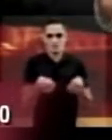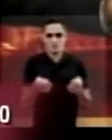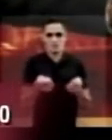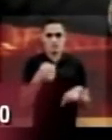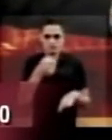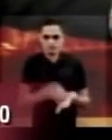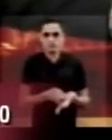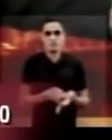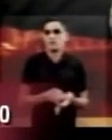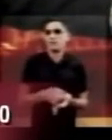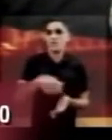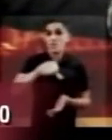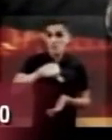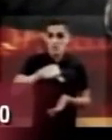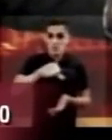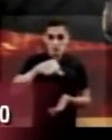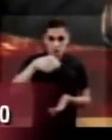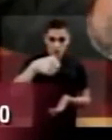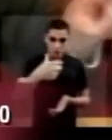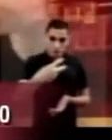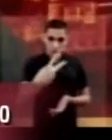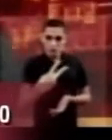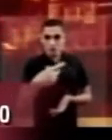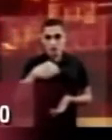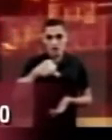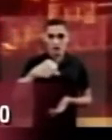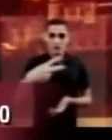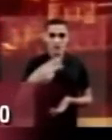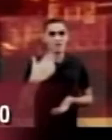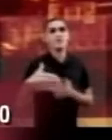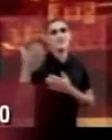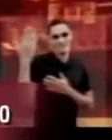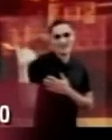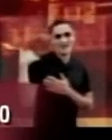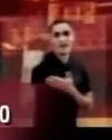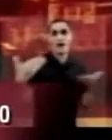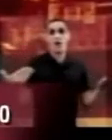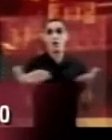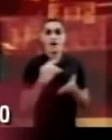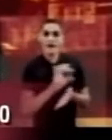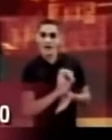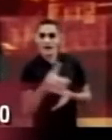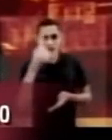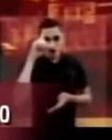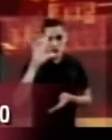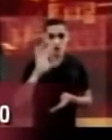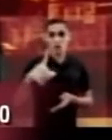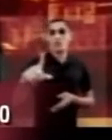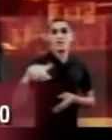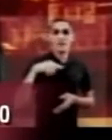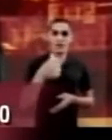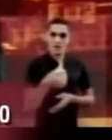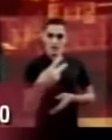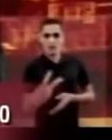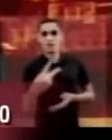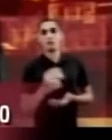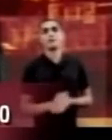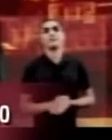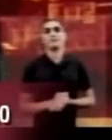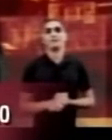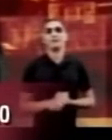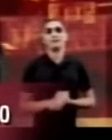nós sabemos que esse 62, ele vai complicar e internar daqui 20, 30